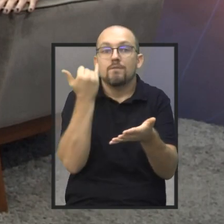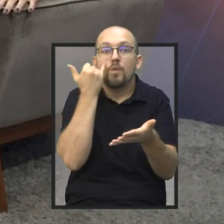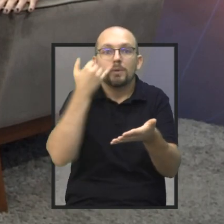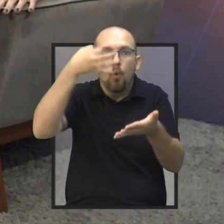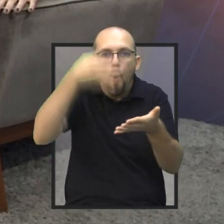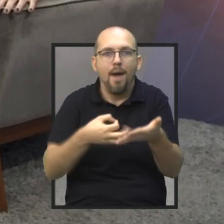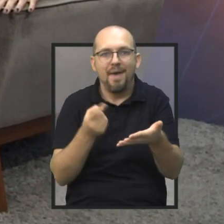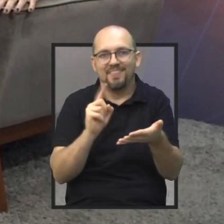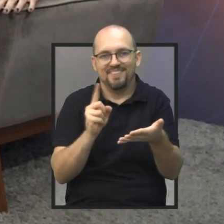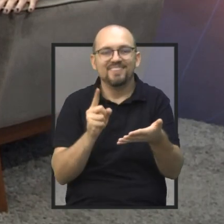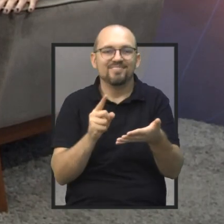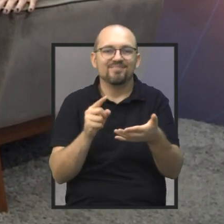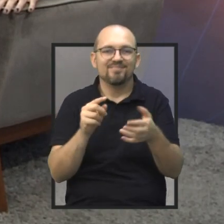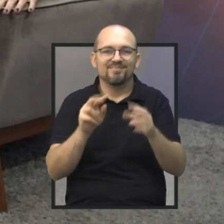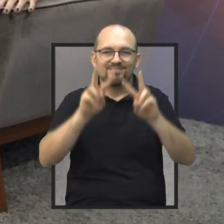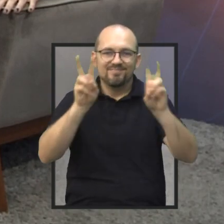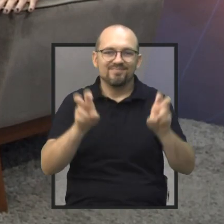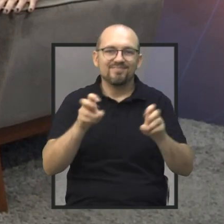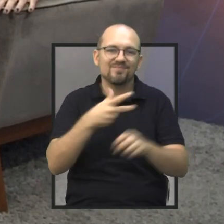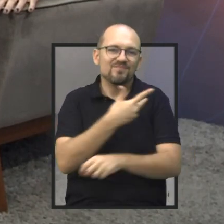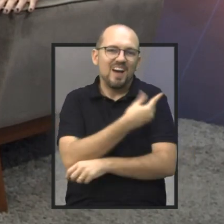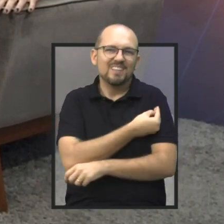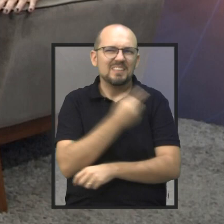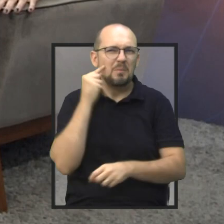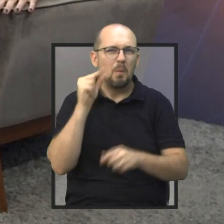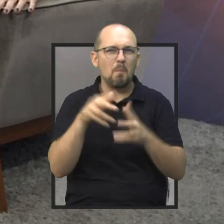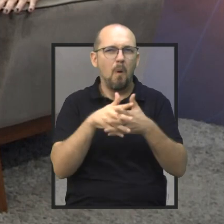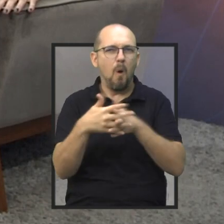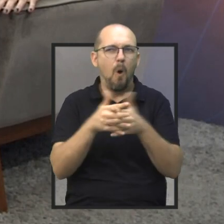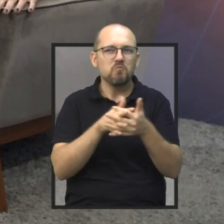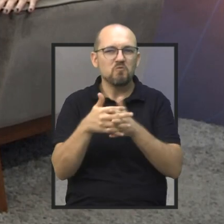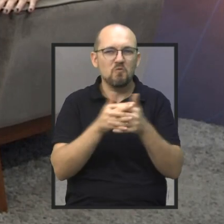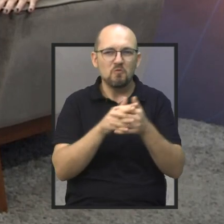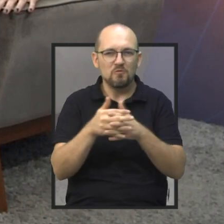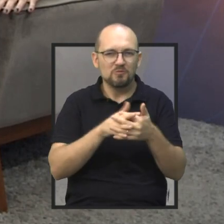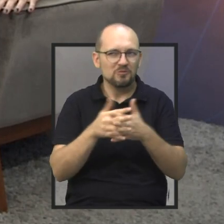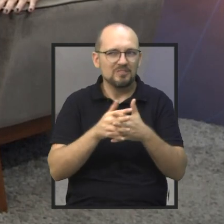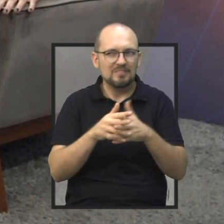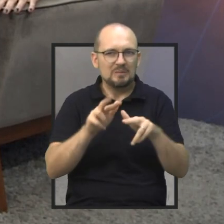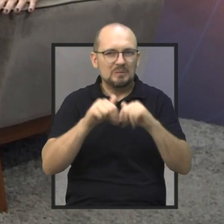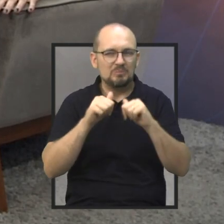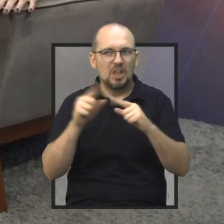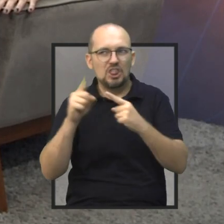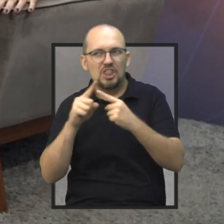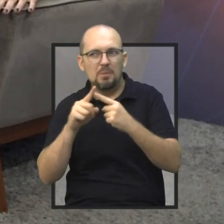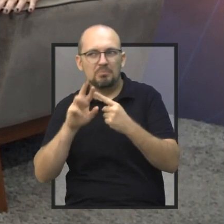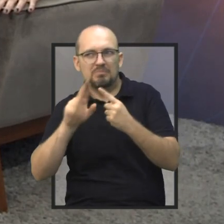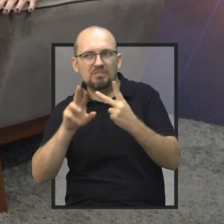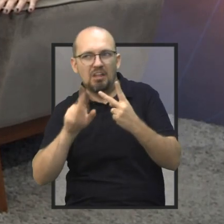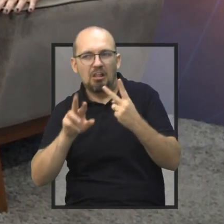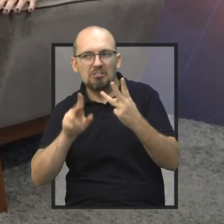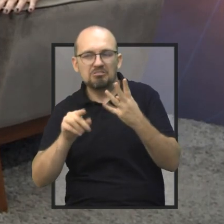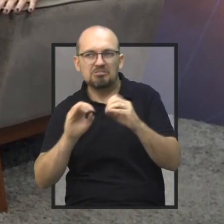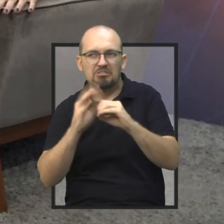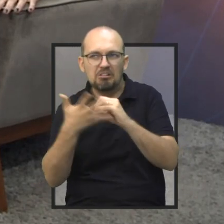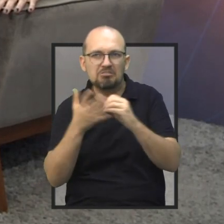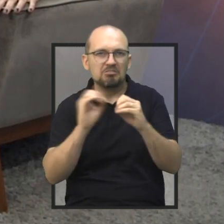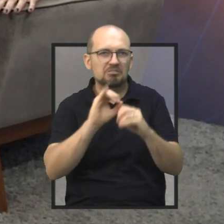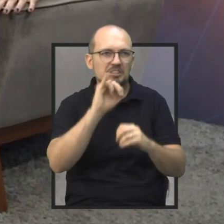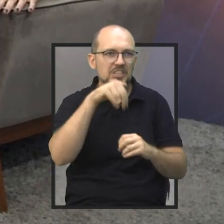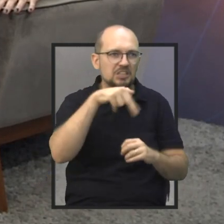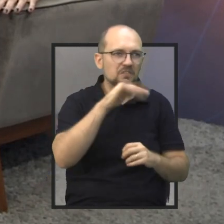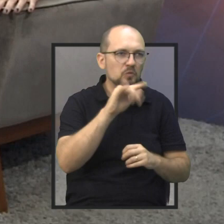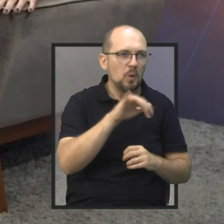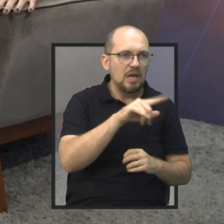informação correta, né? Esse esquema vacinal pode parecer até um pouco confuso, né? Como a senhora Sim. disse, pela questão dos tipos de vacina, né? Como é que